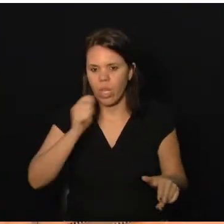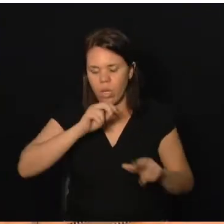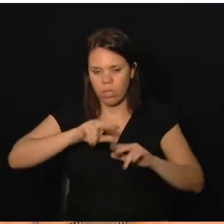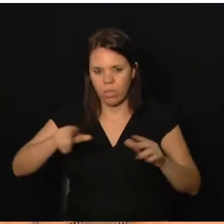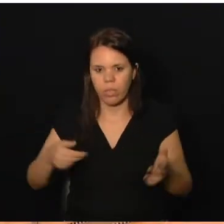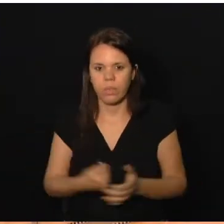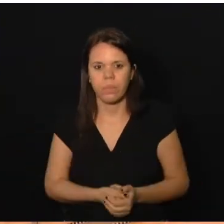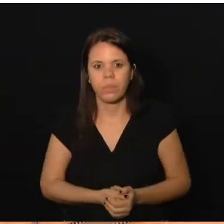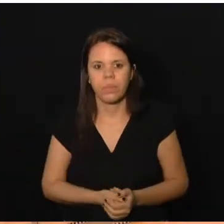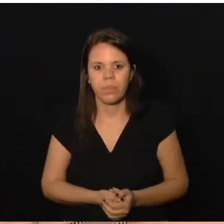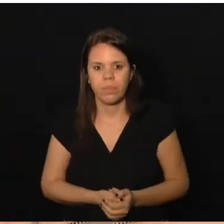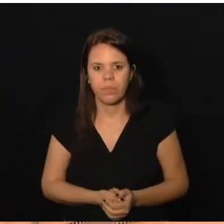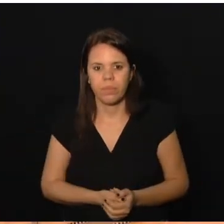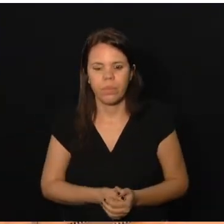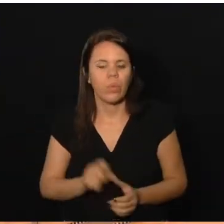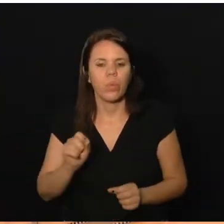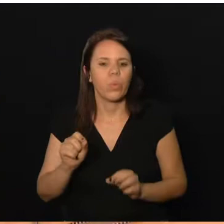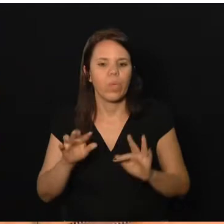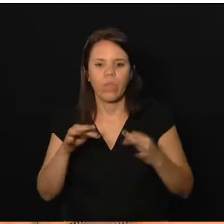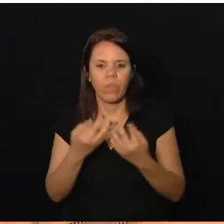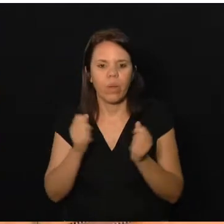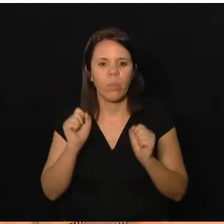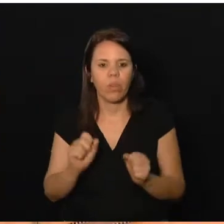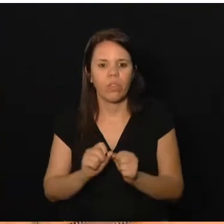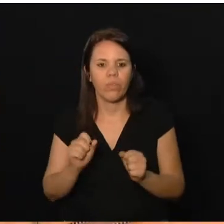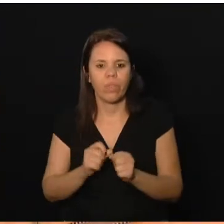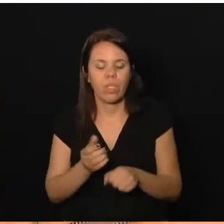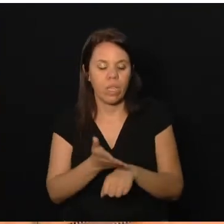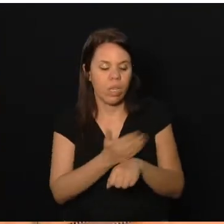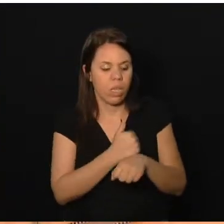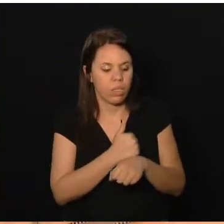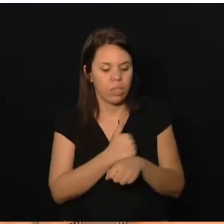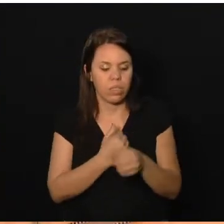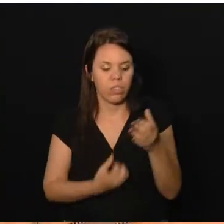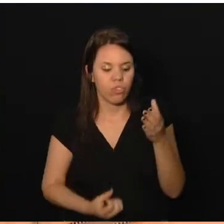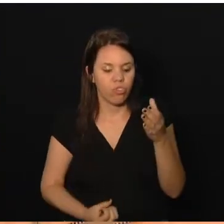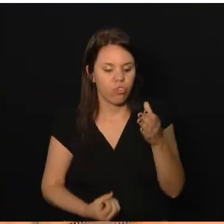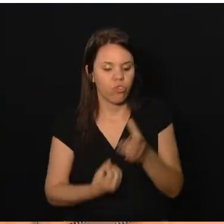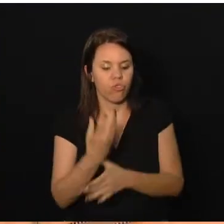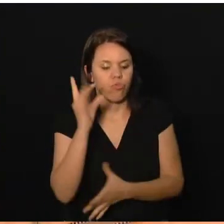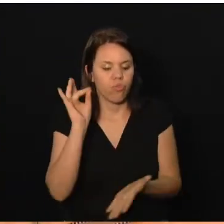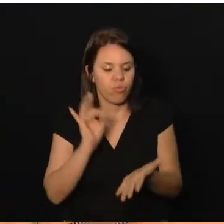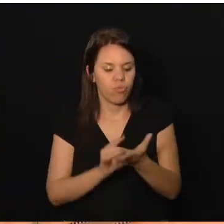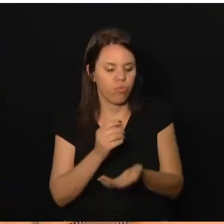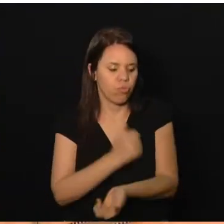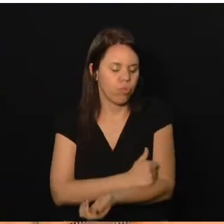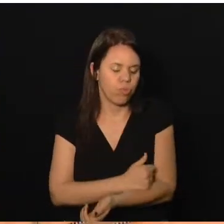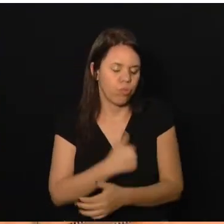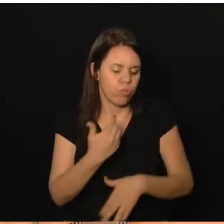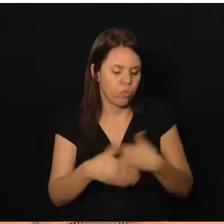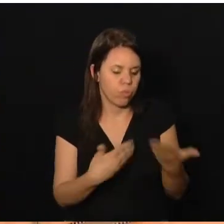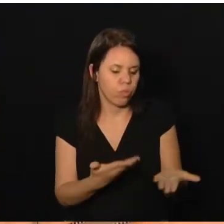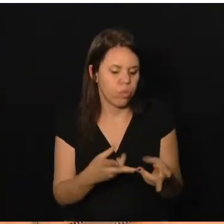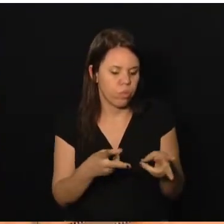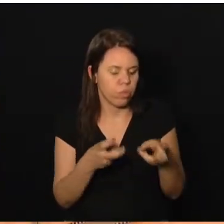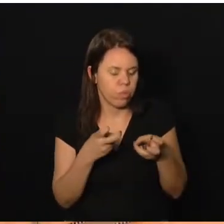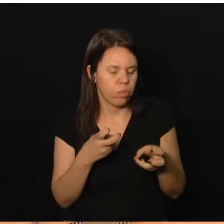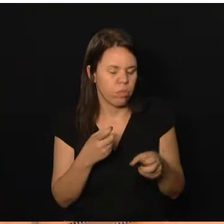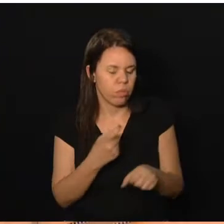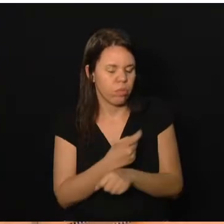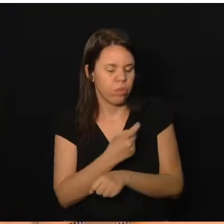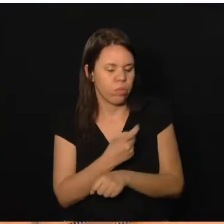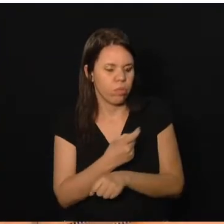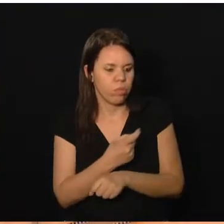vezes. Então, o que a família pode fazer antes que esse processo se desenvolva? Primeiro, é identificar, como eu